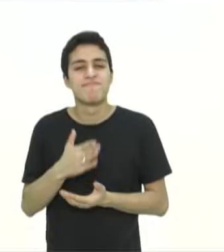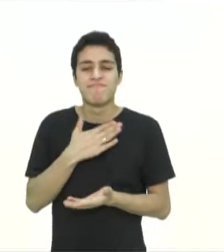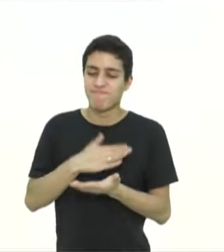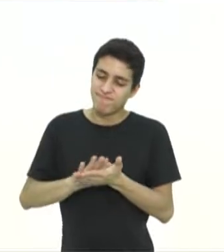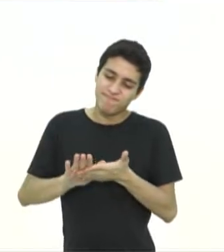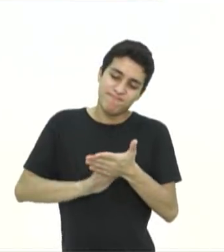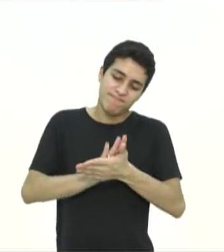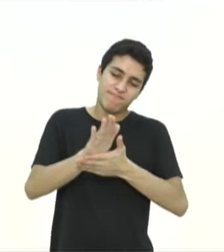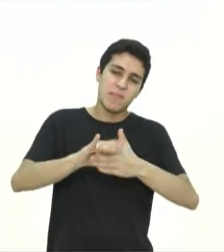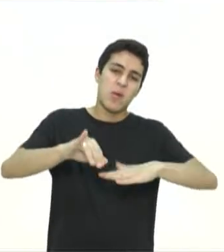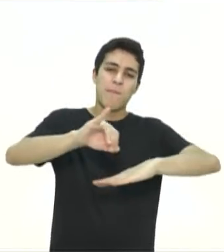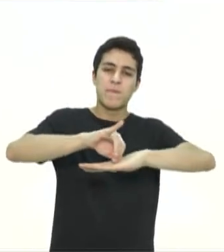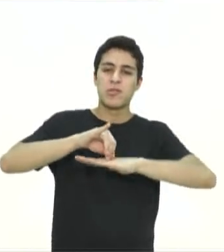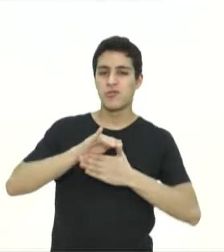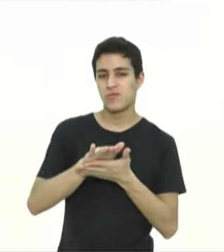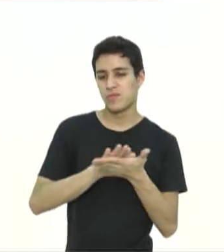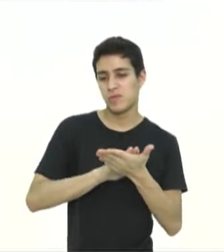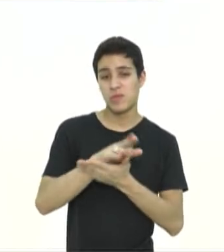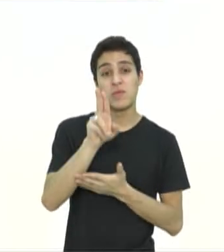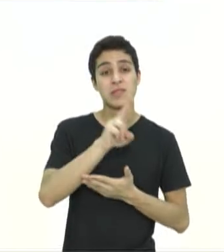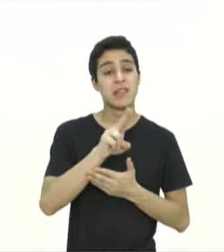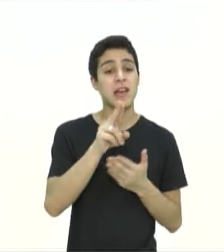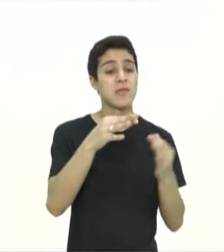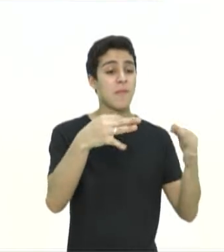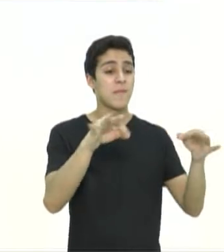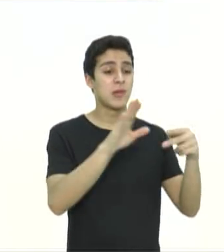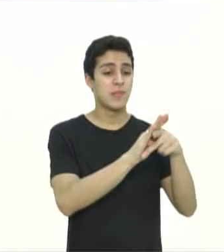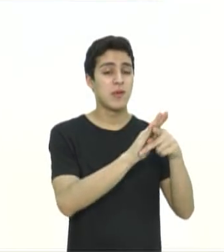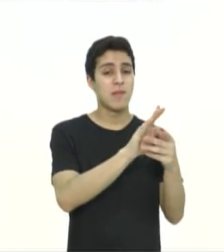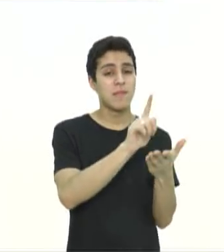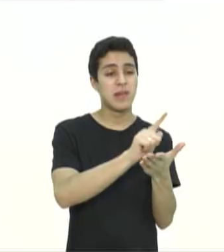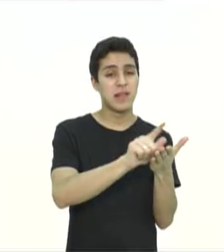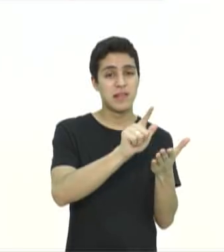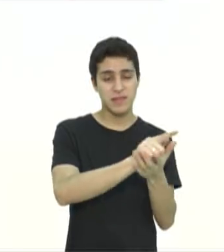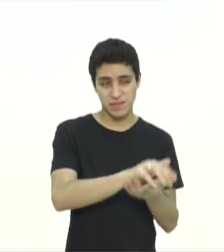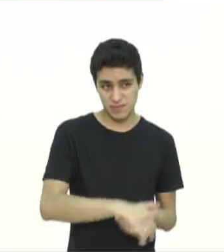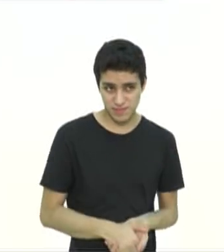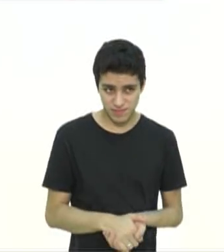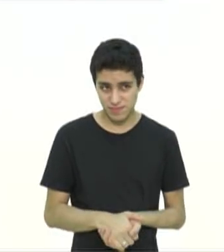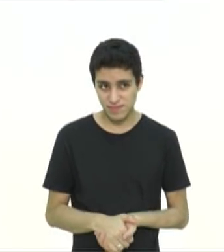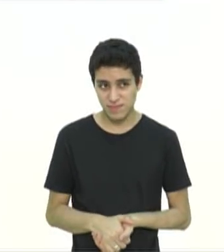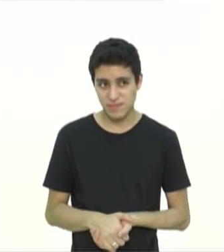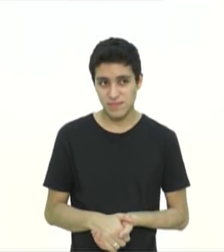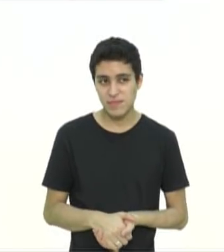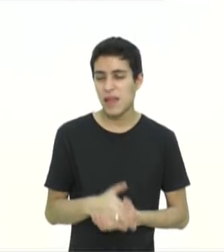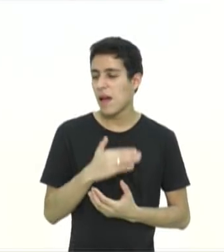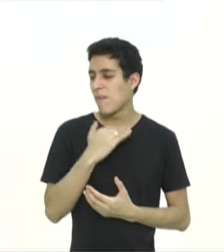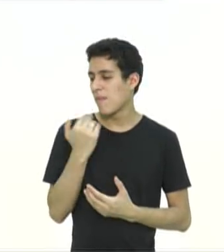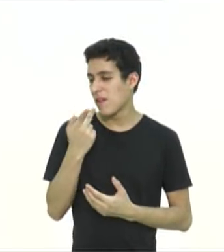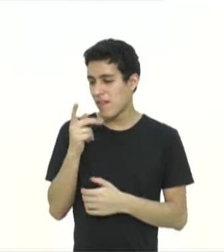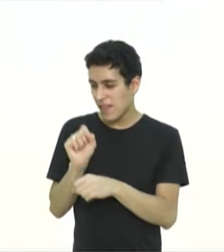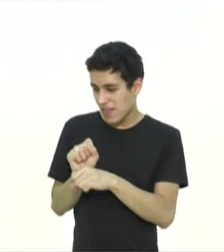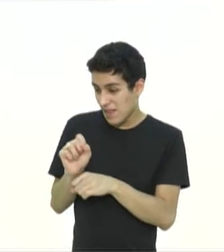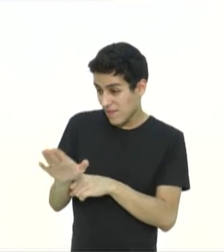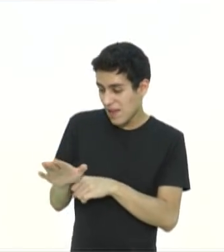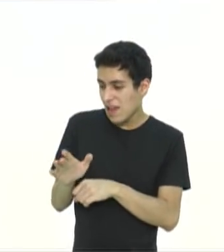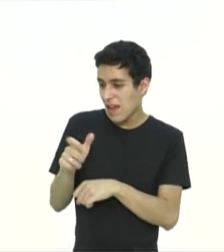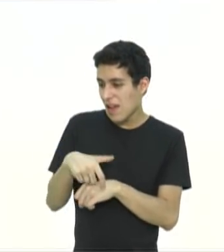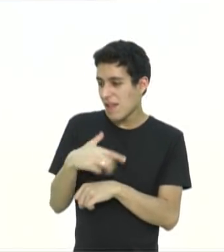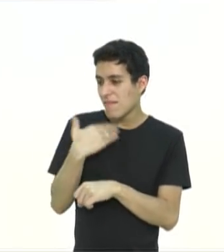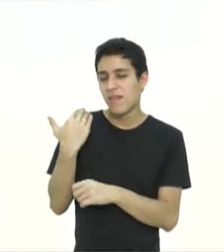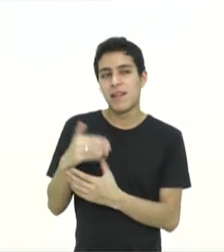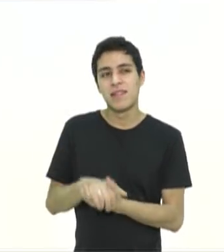tranquilo limpando os móveis com o paninho de prato. E aí, o Def disse: anota aí a hora da